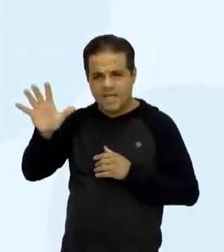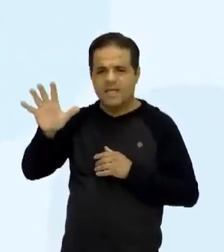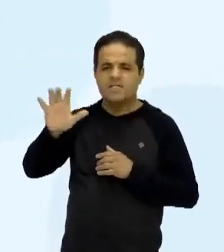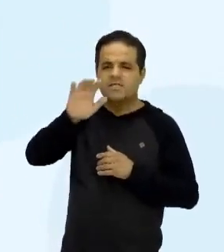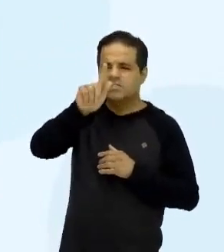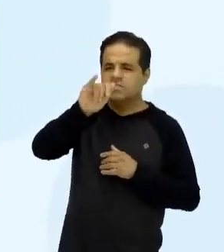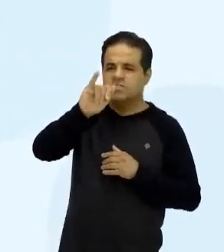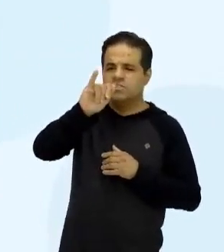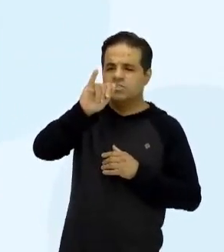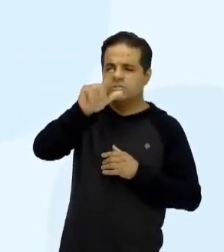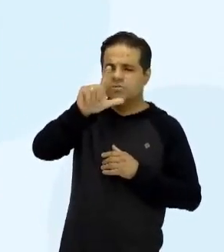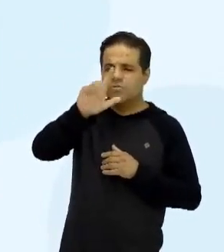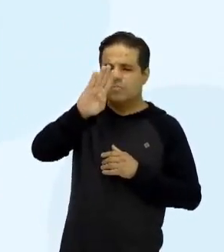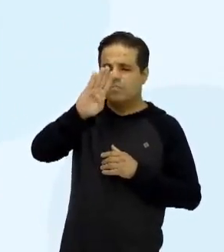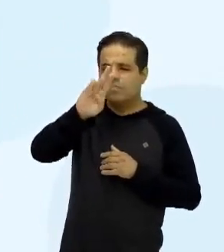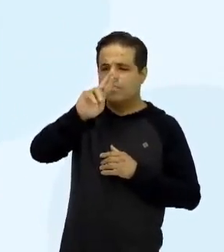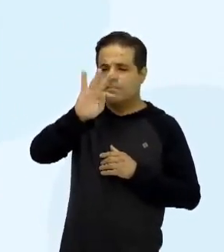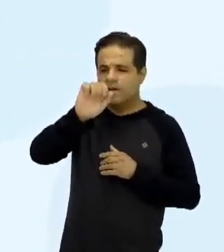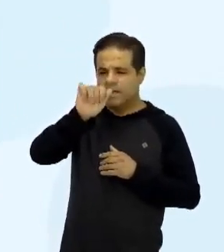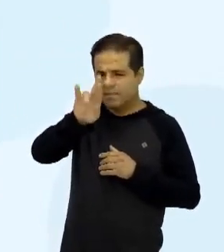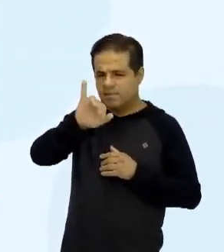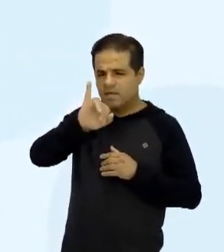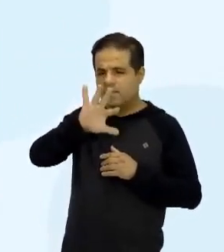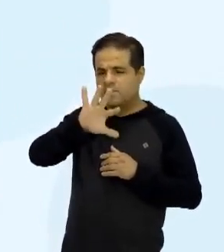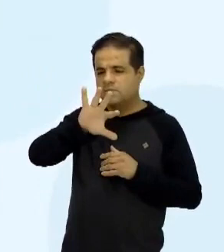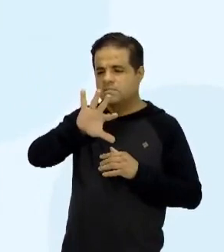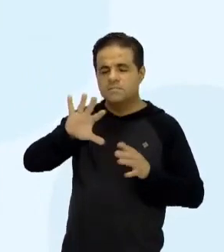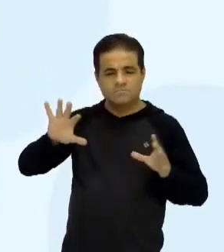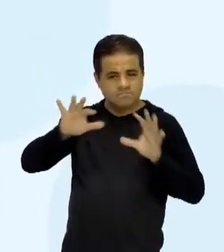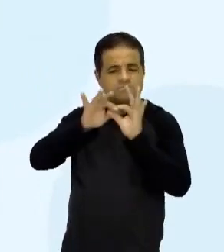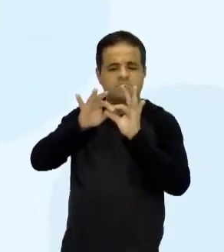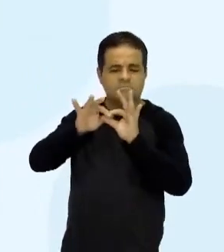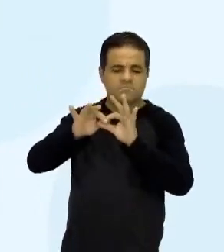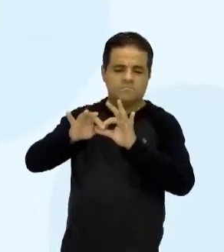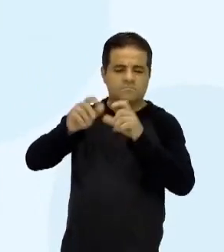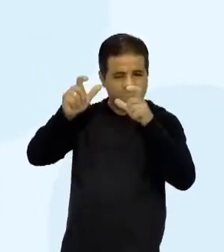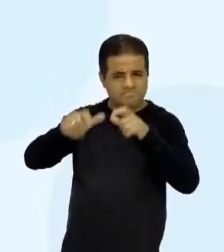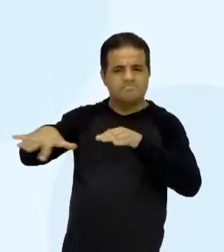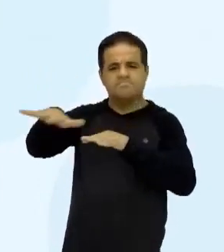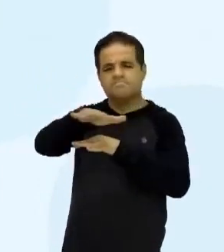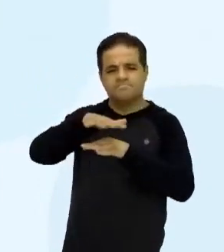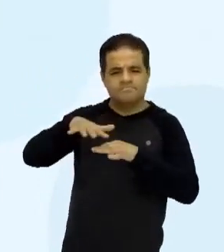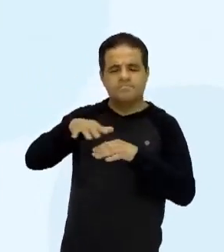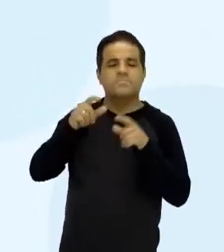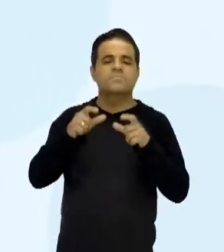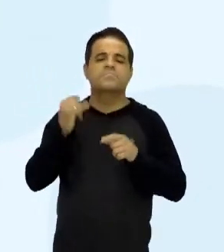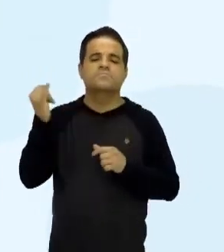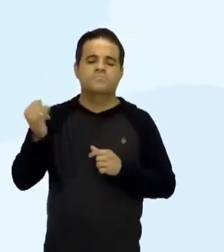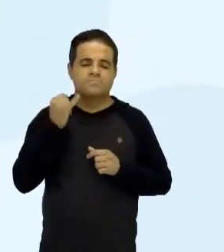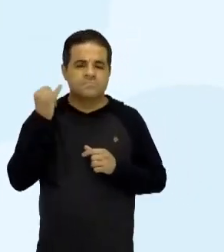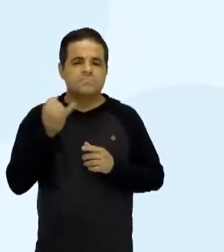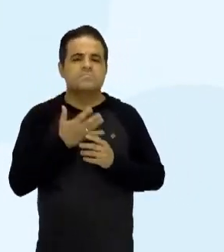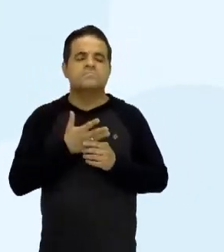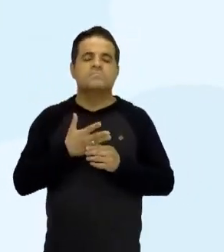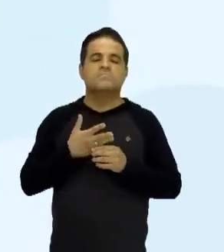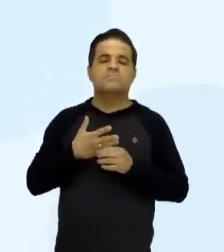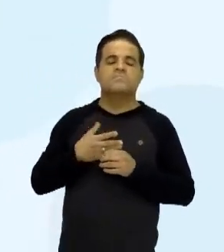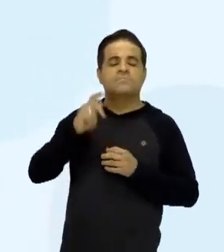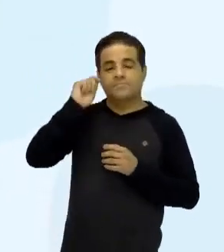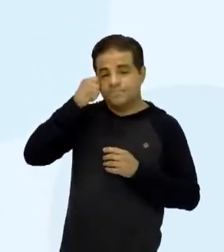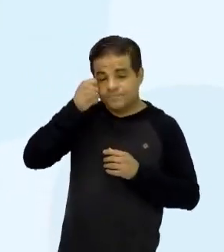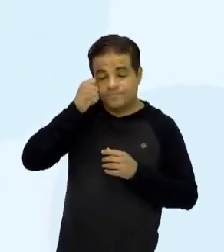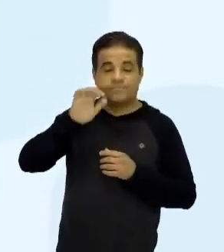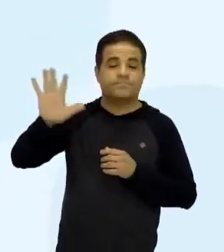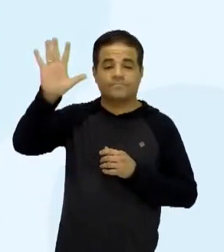aí, ligando aí com a Península Ibérica, né? Também é uma região bastante importante para o continente